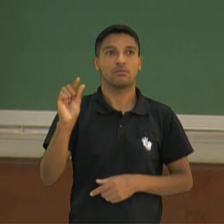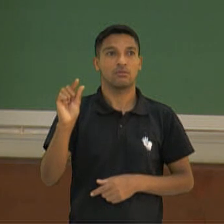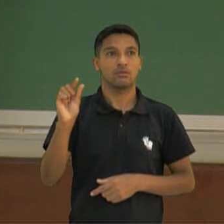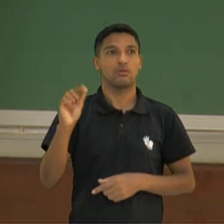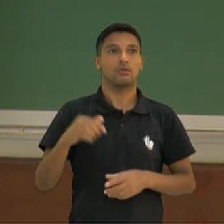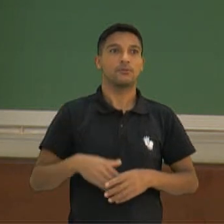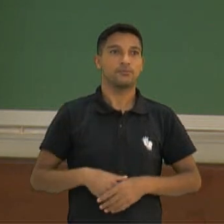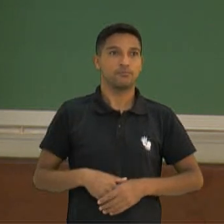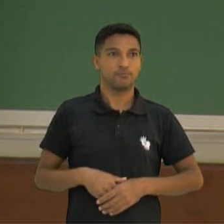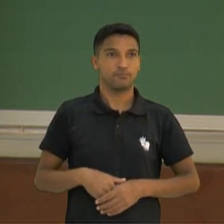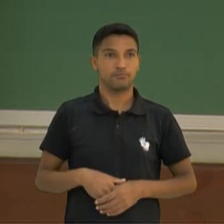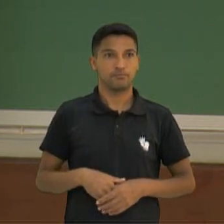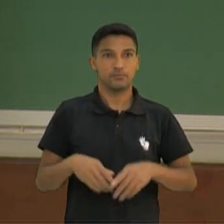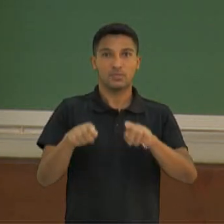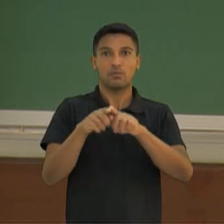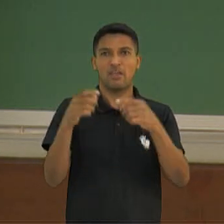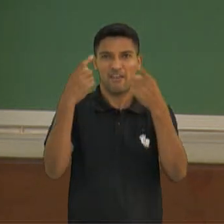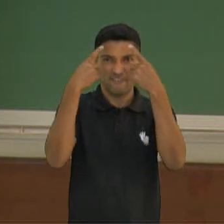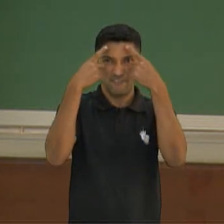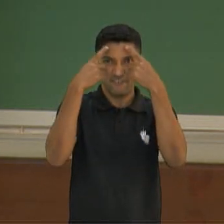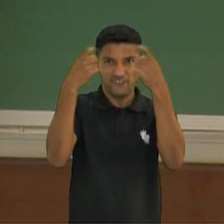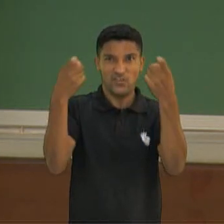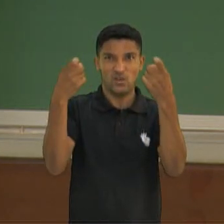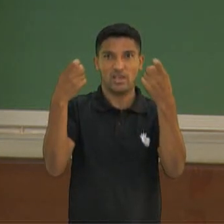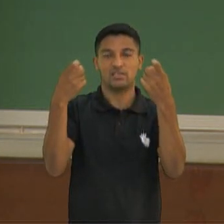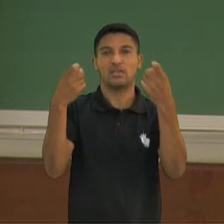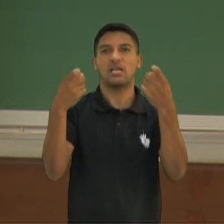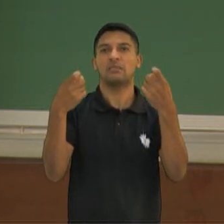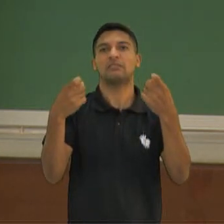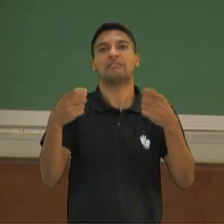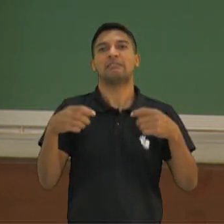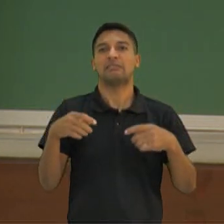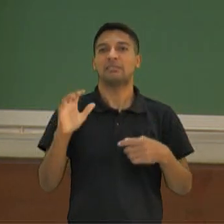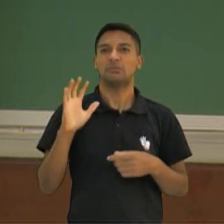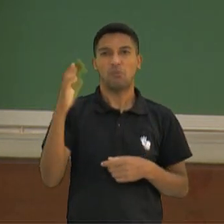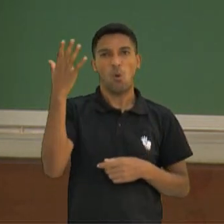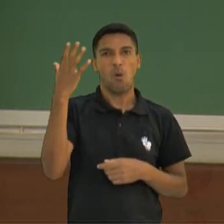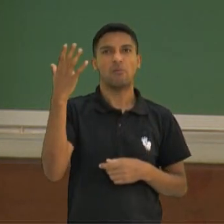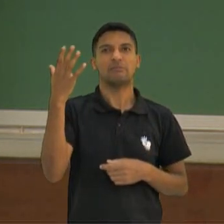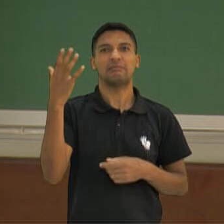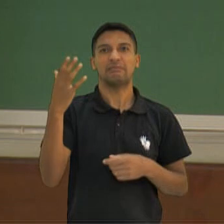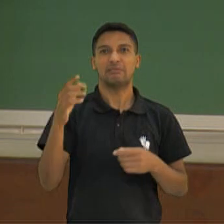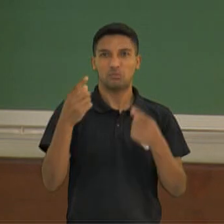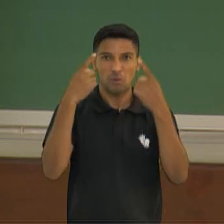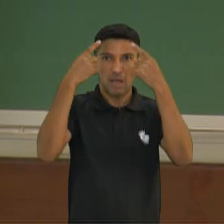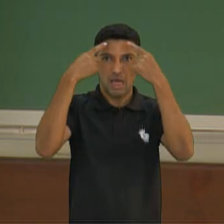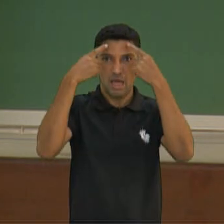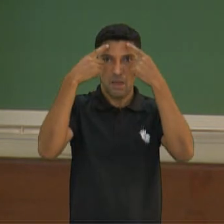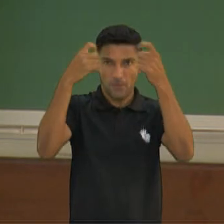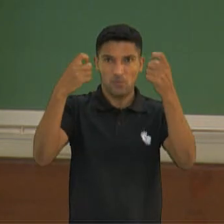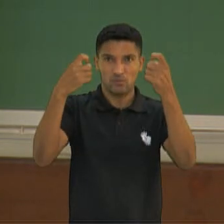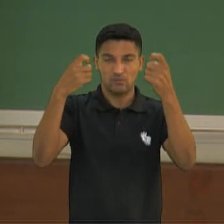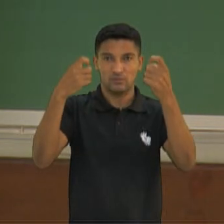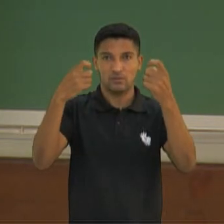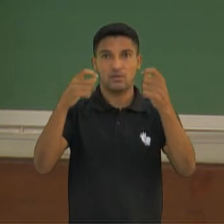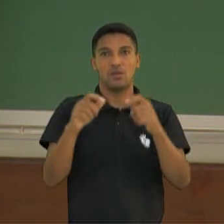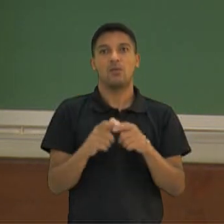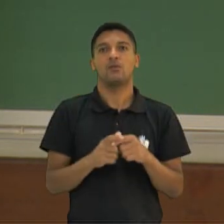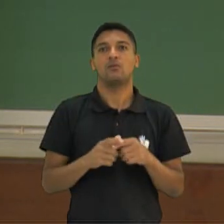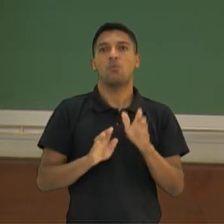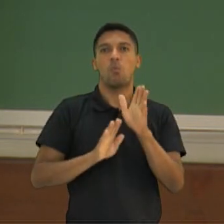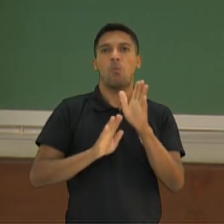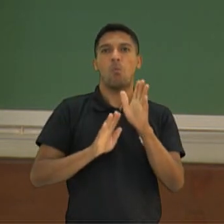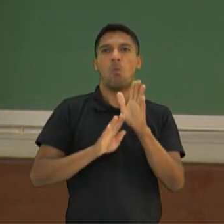entre os imigrantes, aumenta o índice de violência, as pessoas ficam sem emprego, baixos salários, as desigualdades e a distribuição da